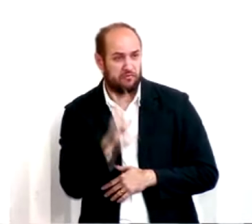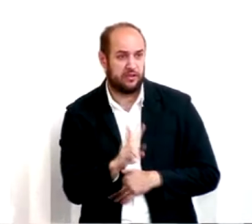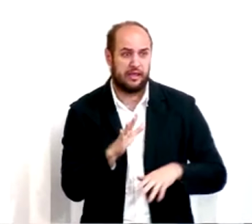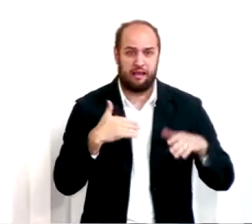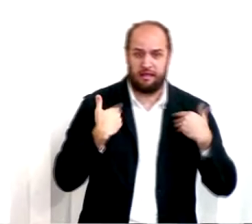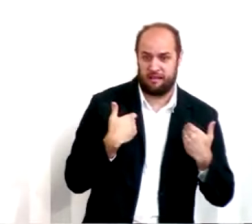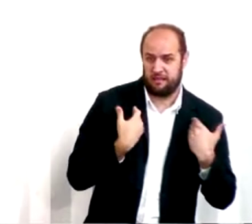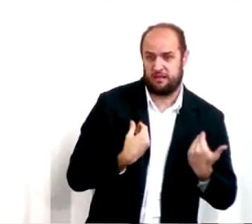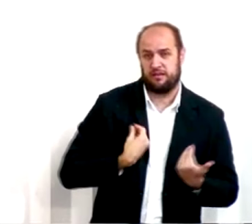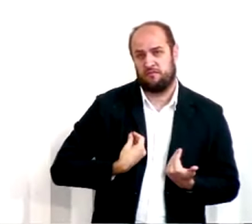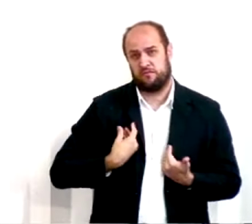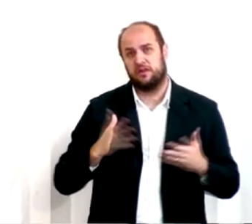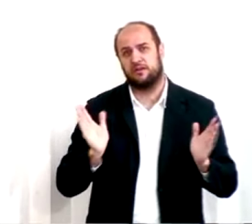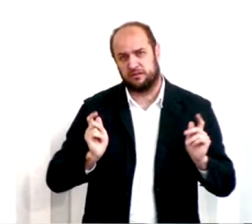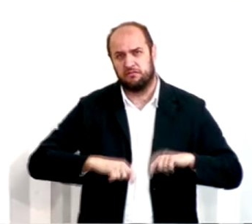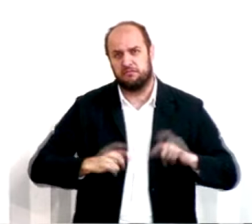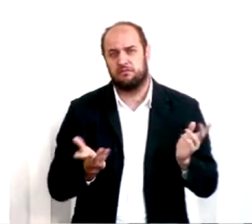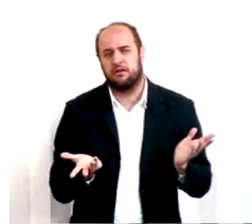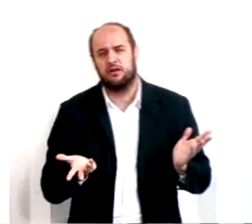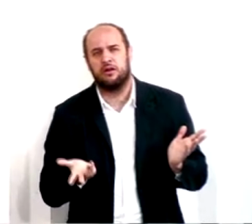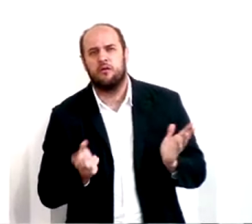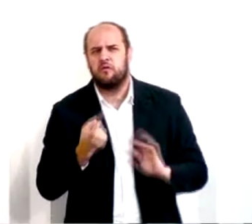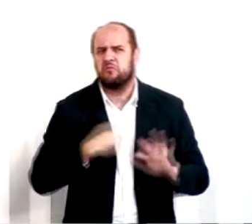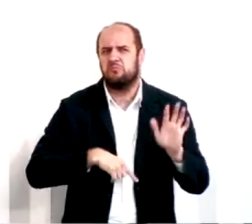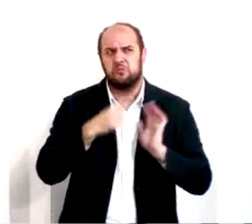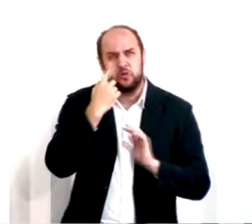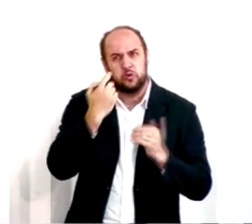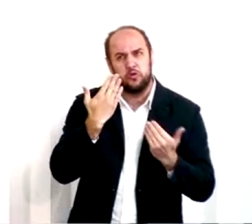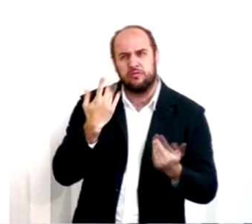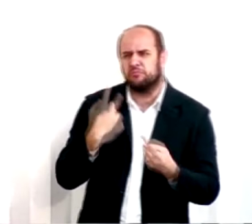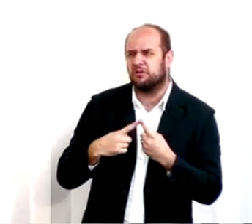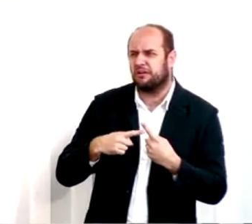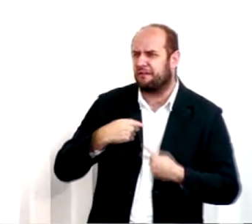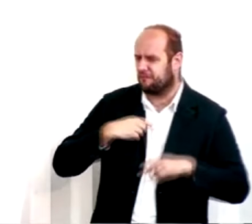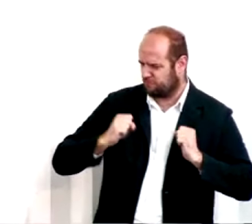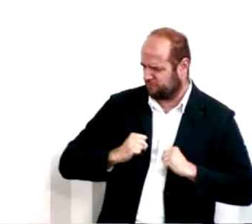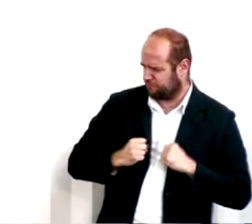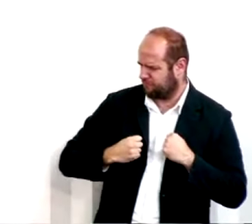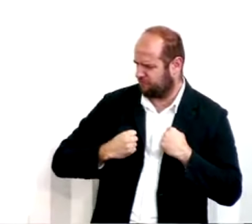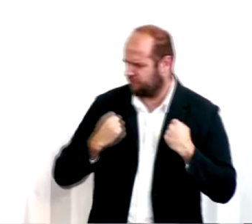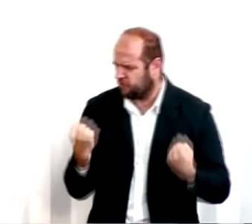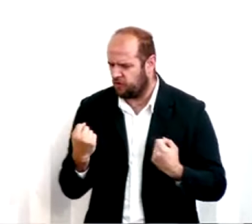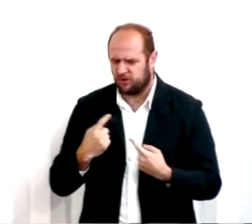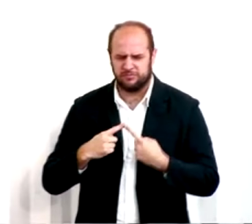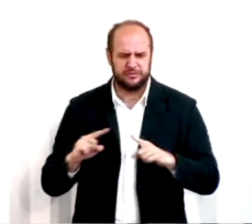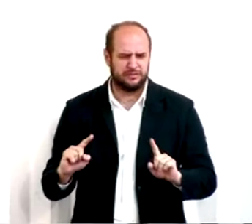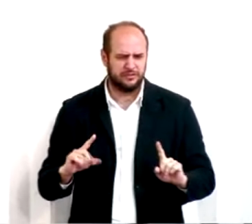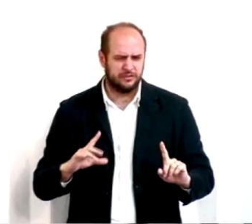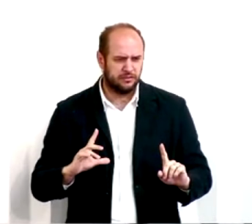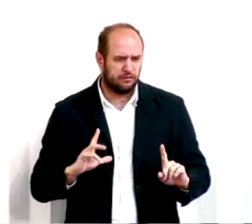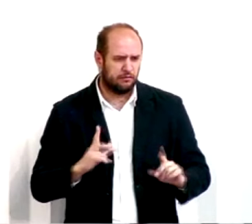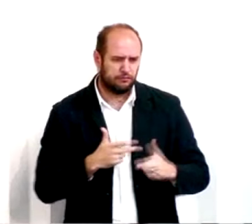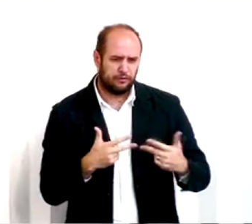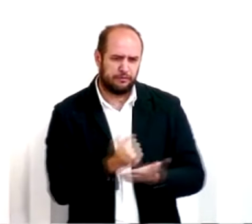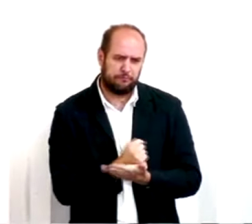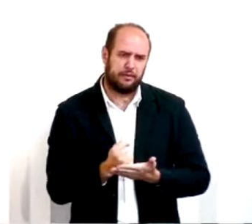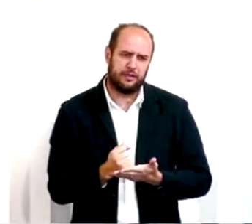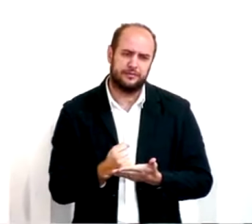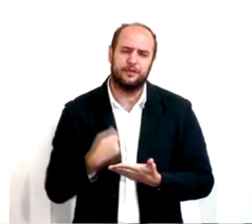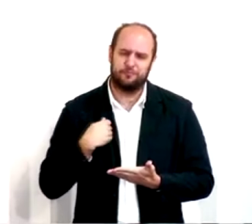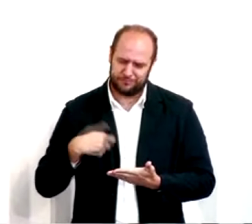alegrias passarem e eu me perguntar porque eu me esforcei tanto por isso se isso passa Talvez eu também